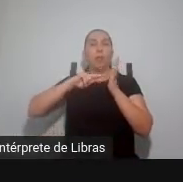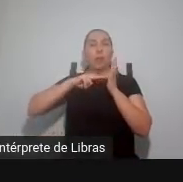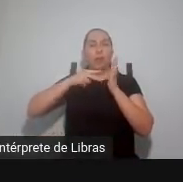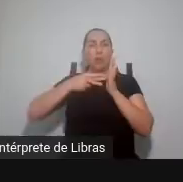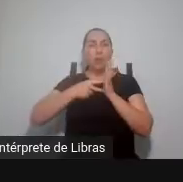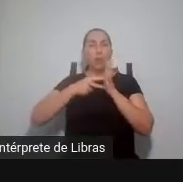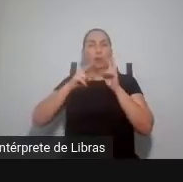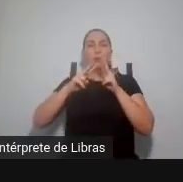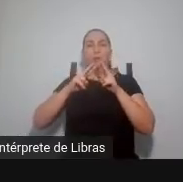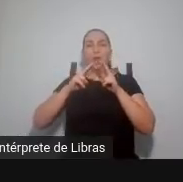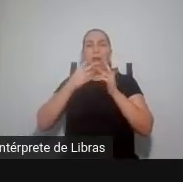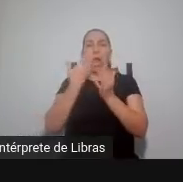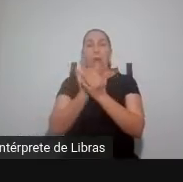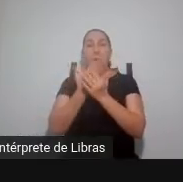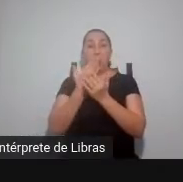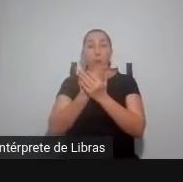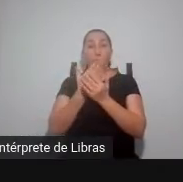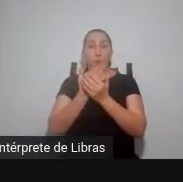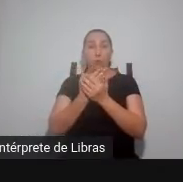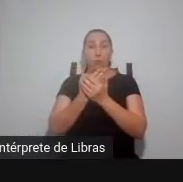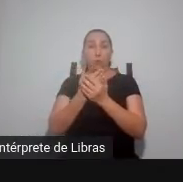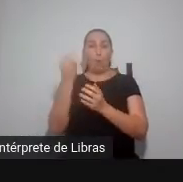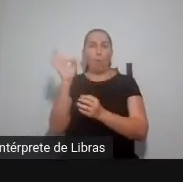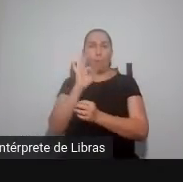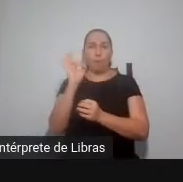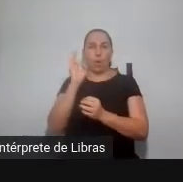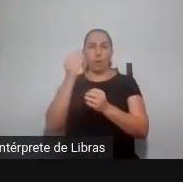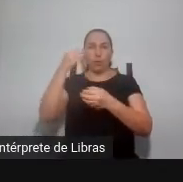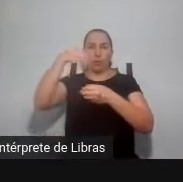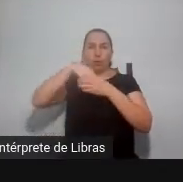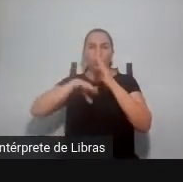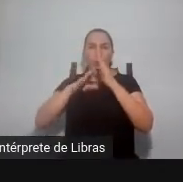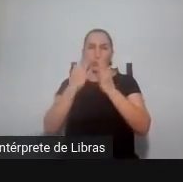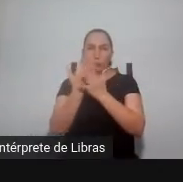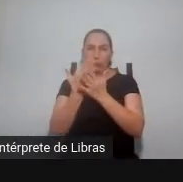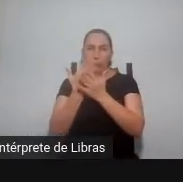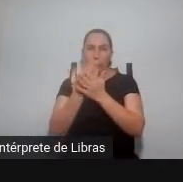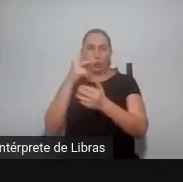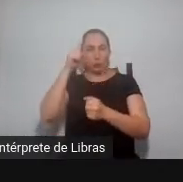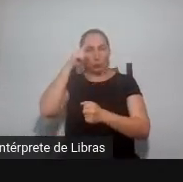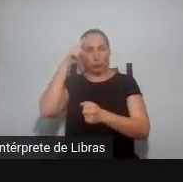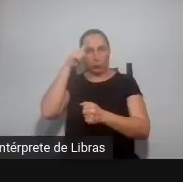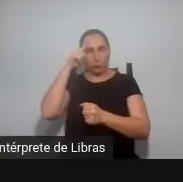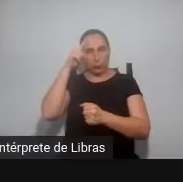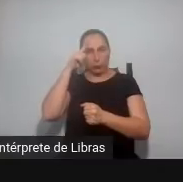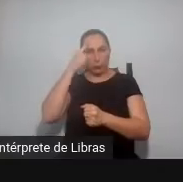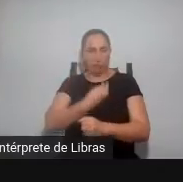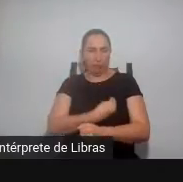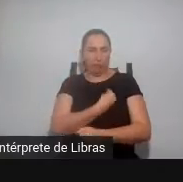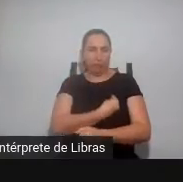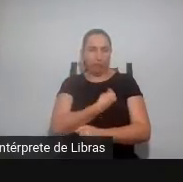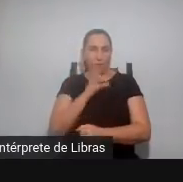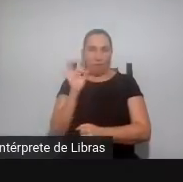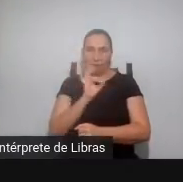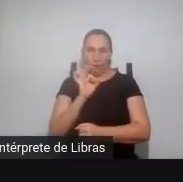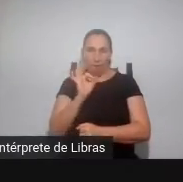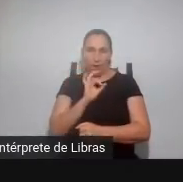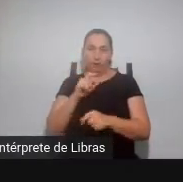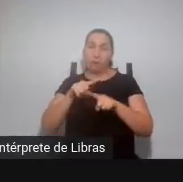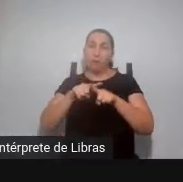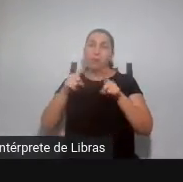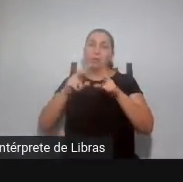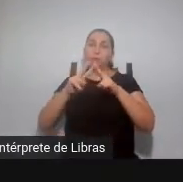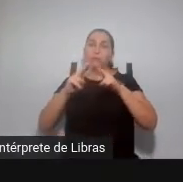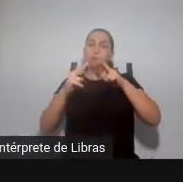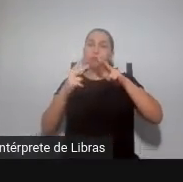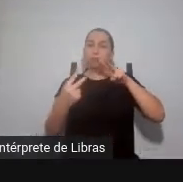meninos, como as escolas privadas em sua maioria estão tendo, né, diariamente um momento com os meninos ao vivo, não